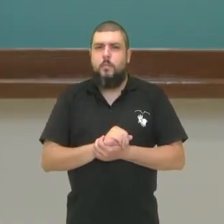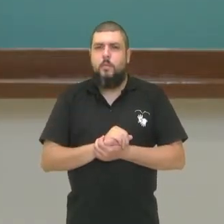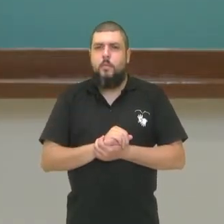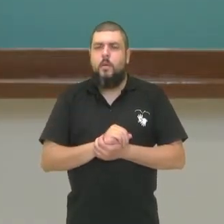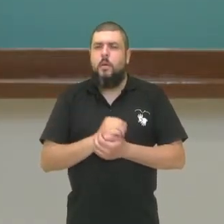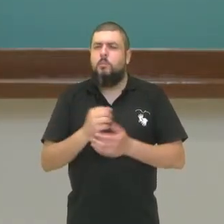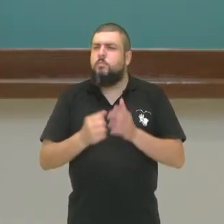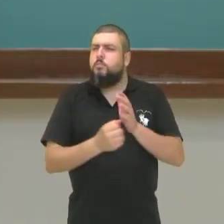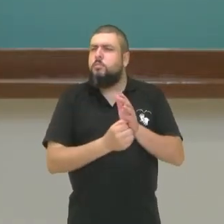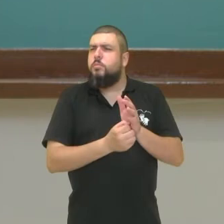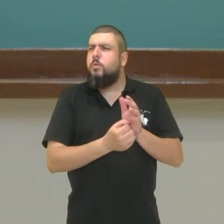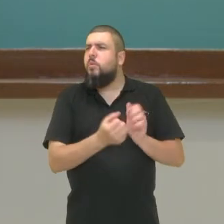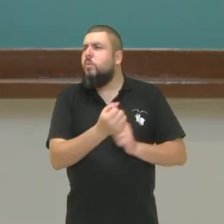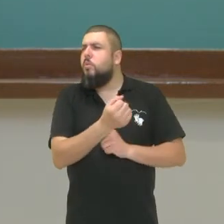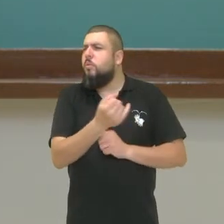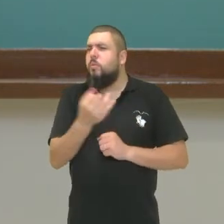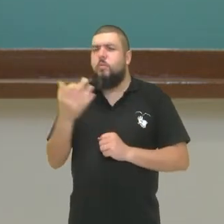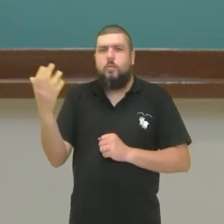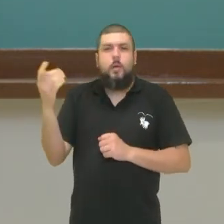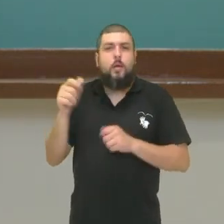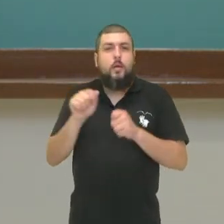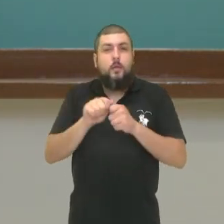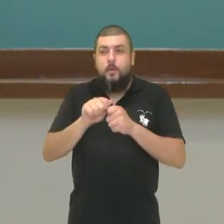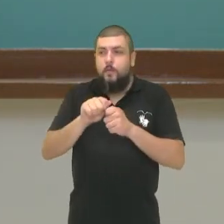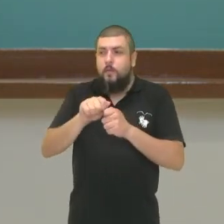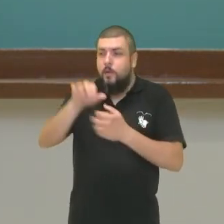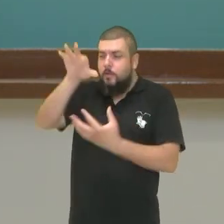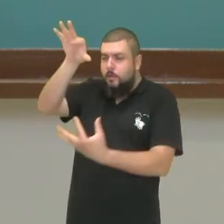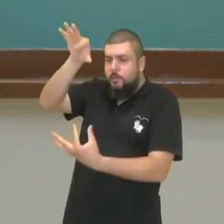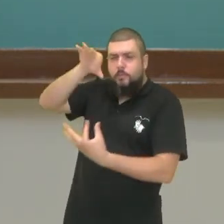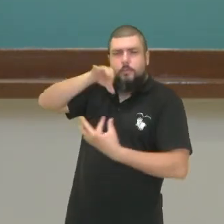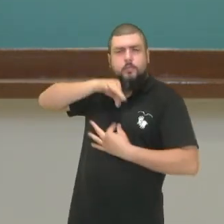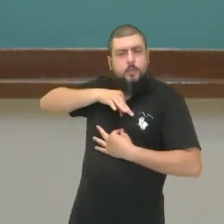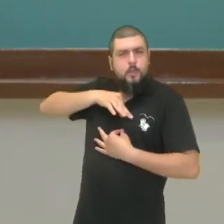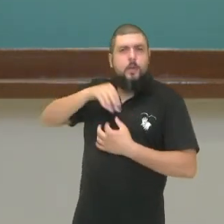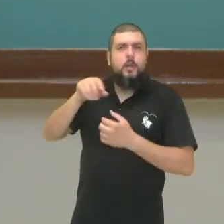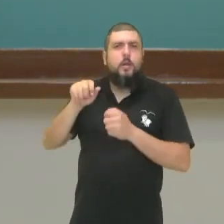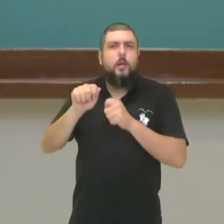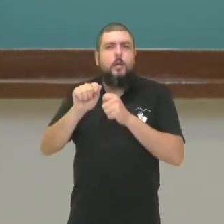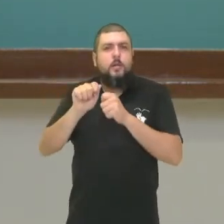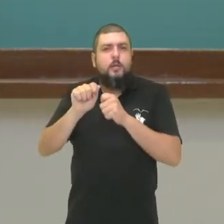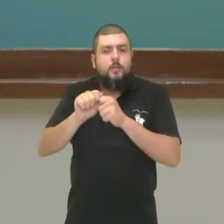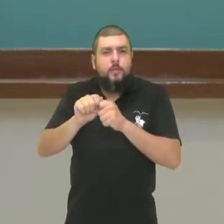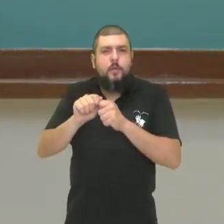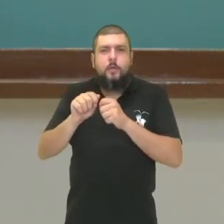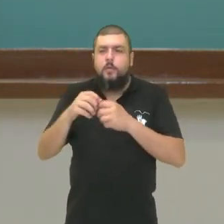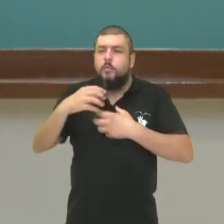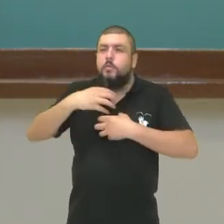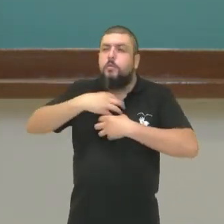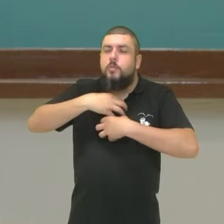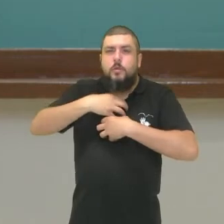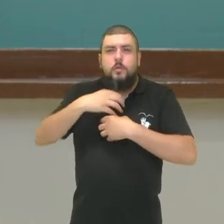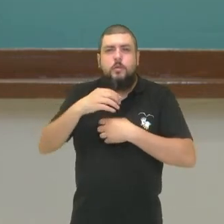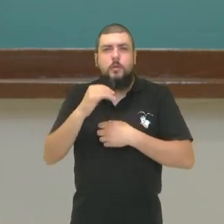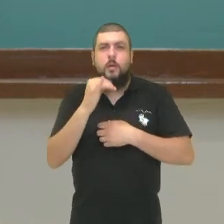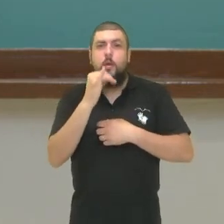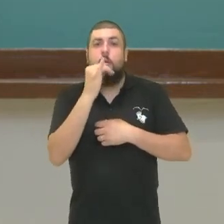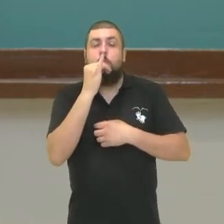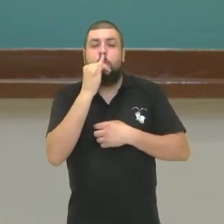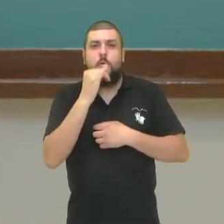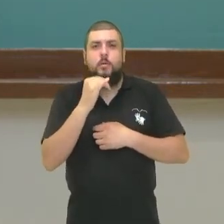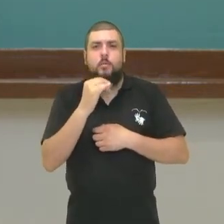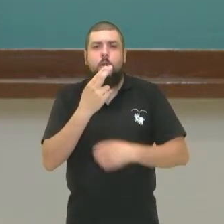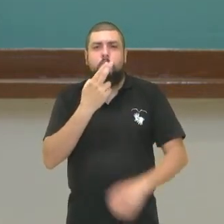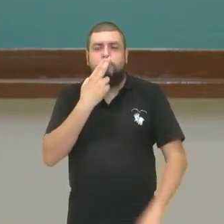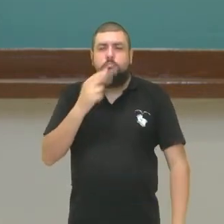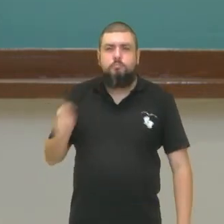artistas de televisão, né, e fazem os movimentos. Se você, por exemplo, Charlie